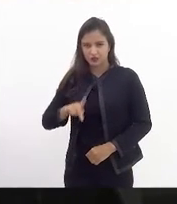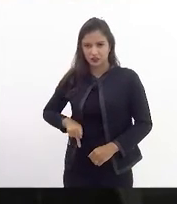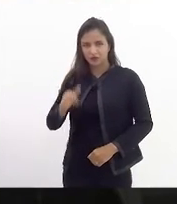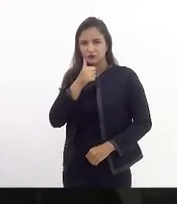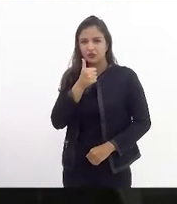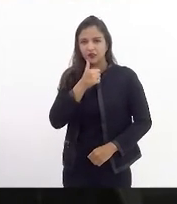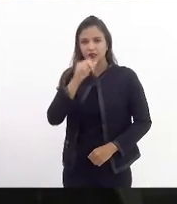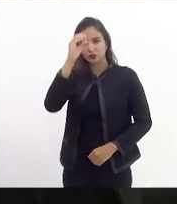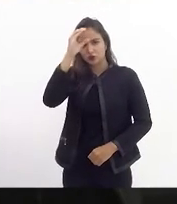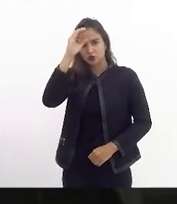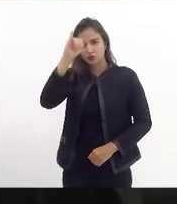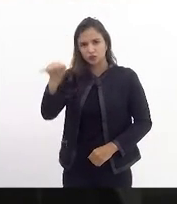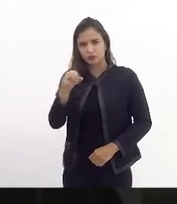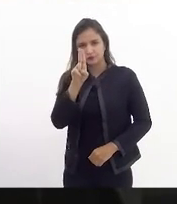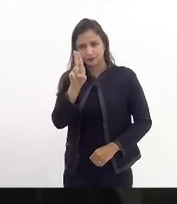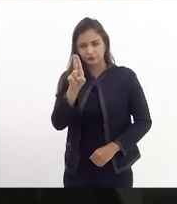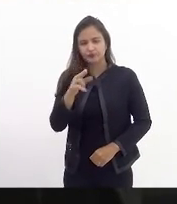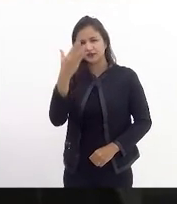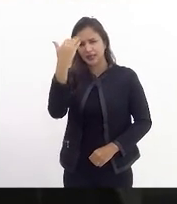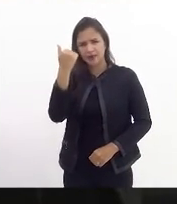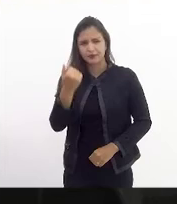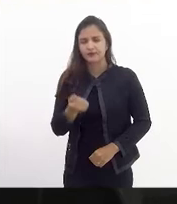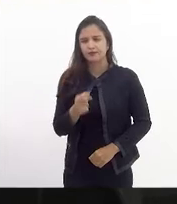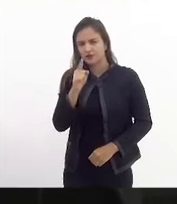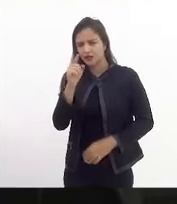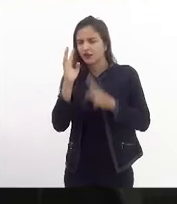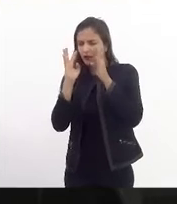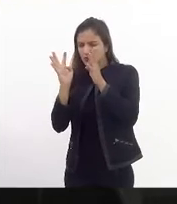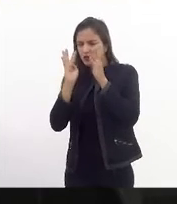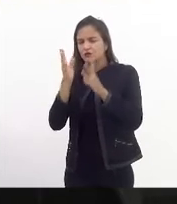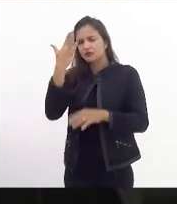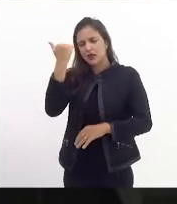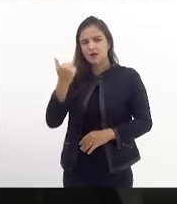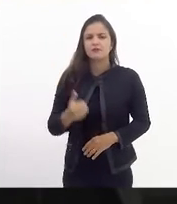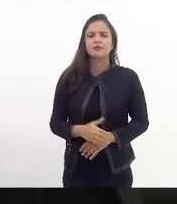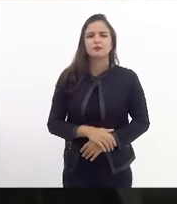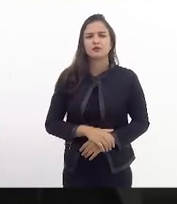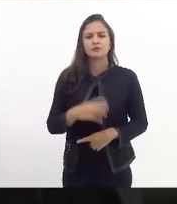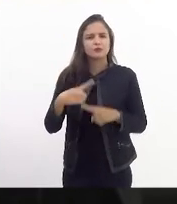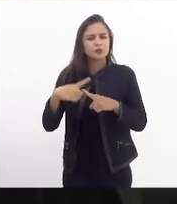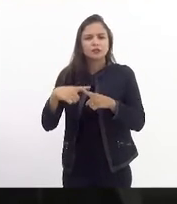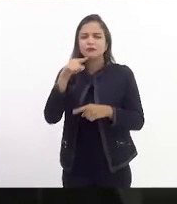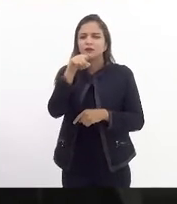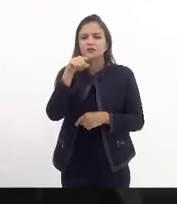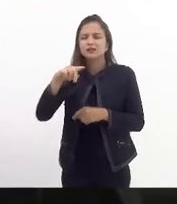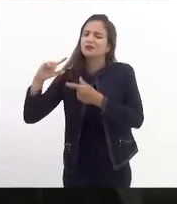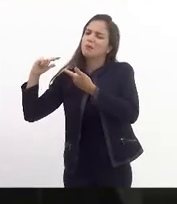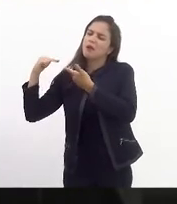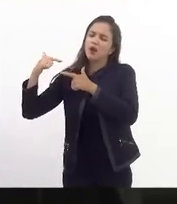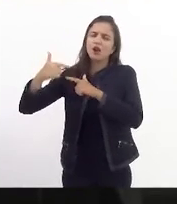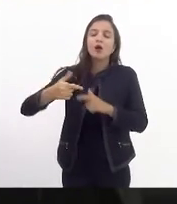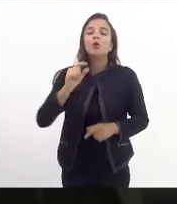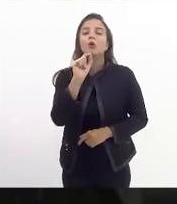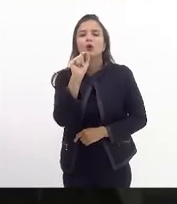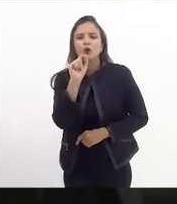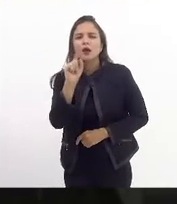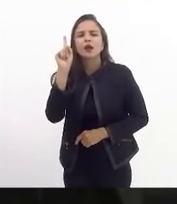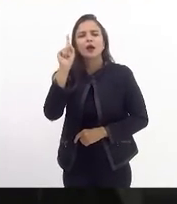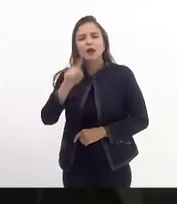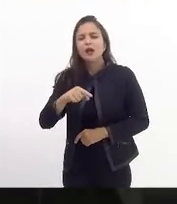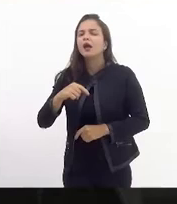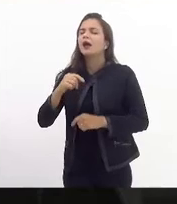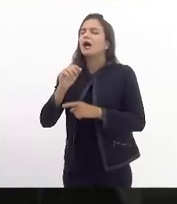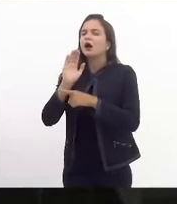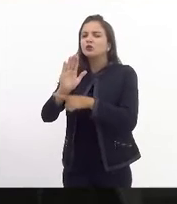atenta. Sabemos da sua trajetória de fazer cumprir e se proteger os